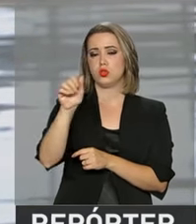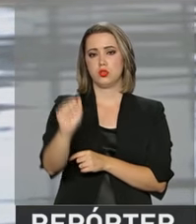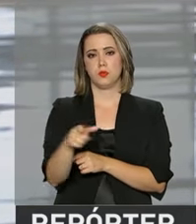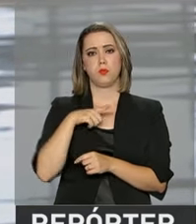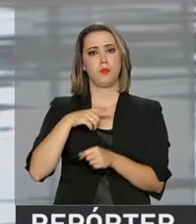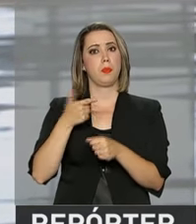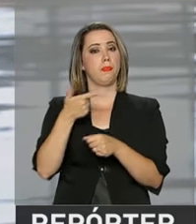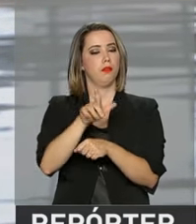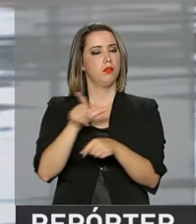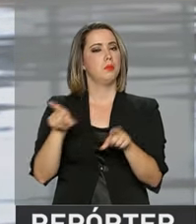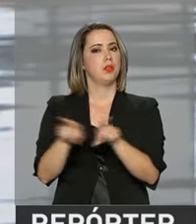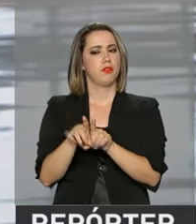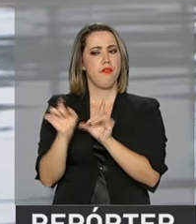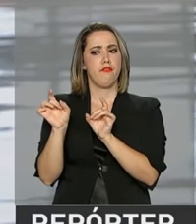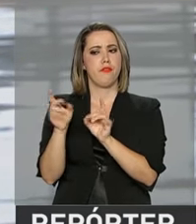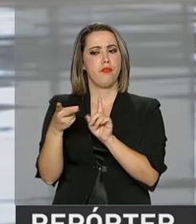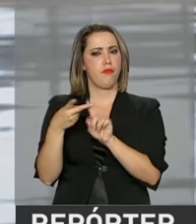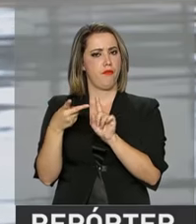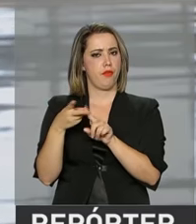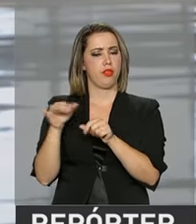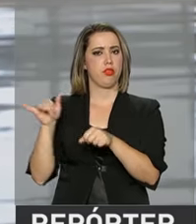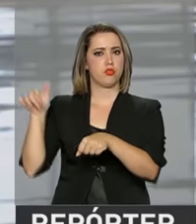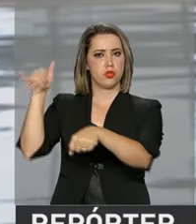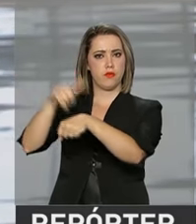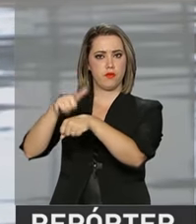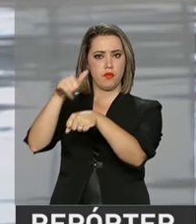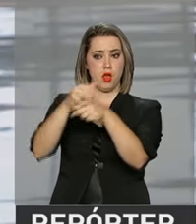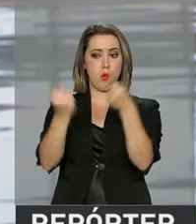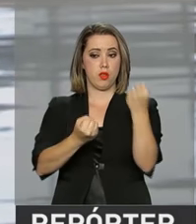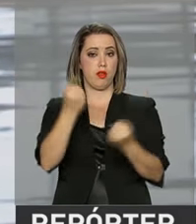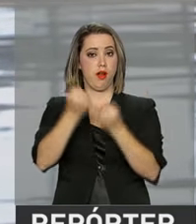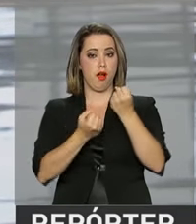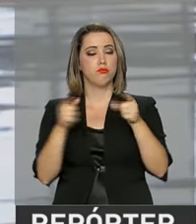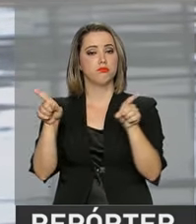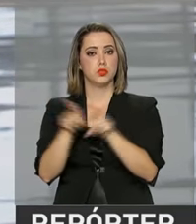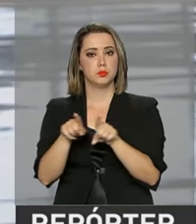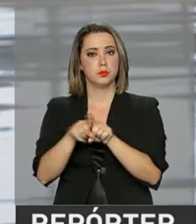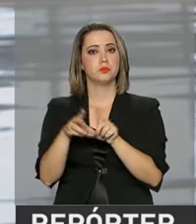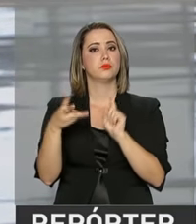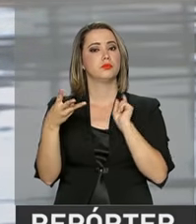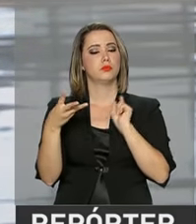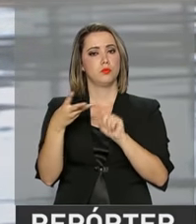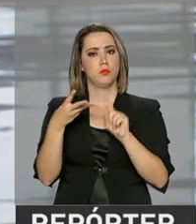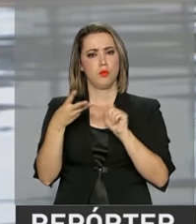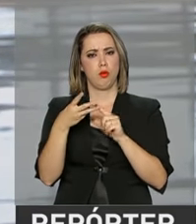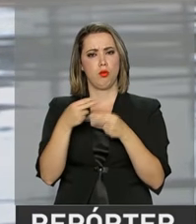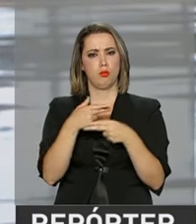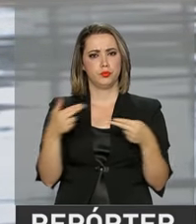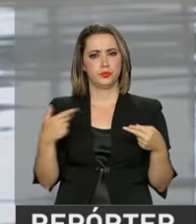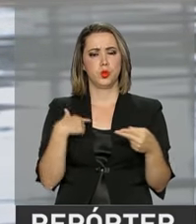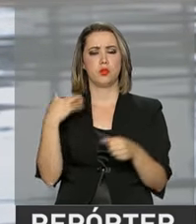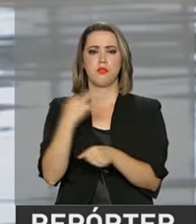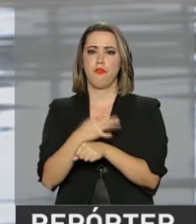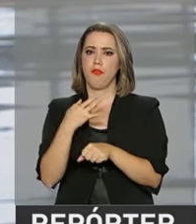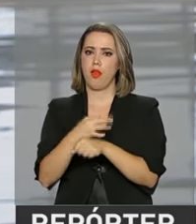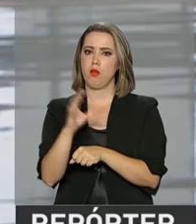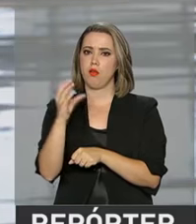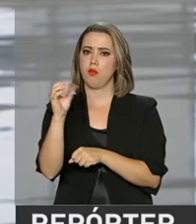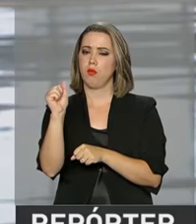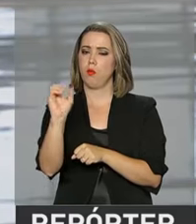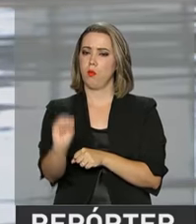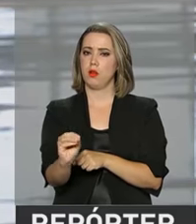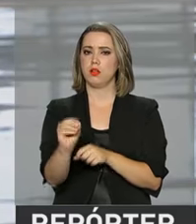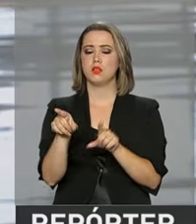e de automóveis de passageiros e entre os semimanufaturados o destaque foi para produtos de ferro e aço e